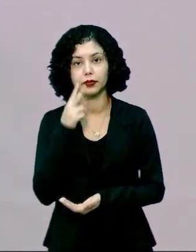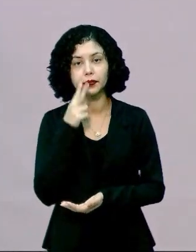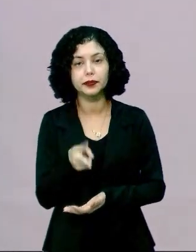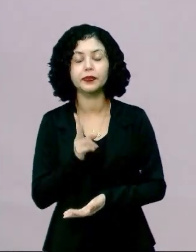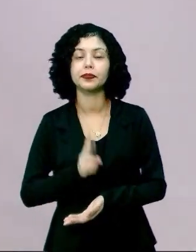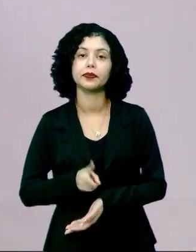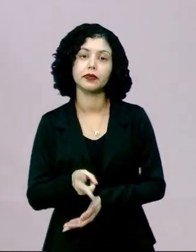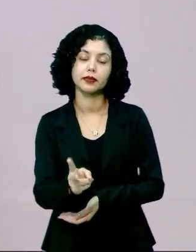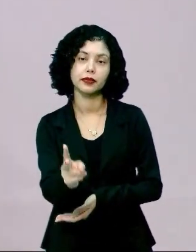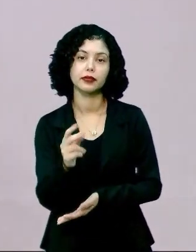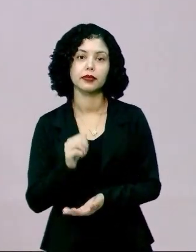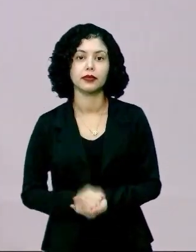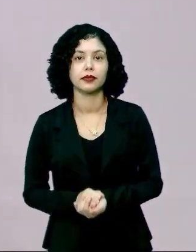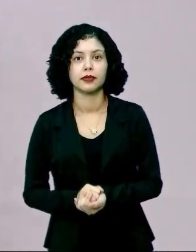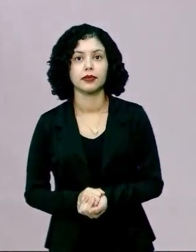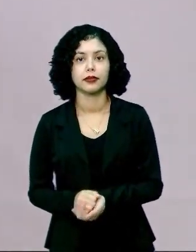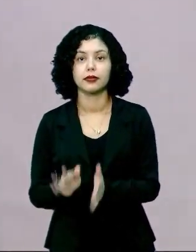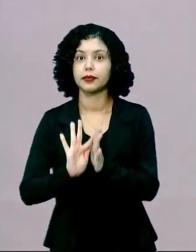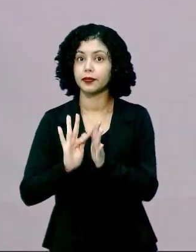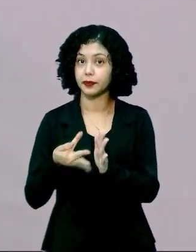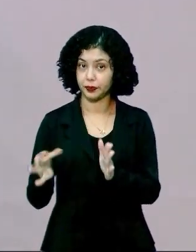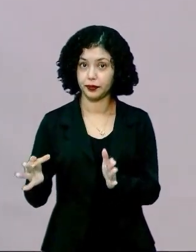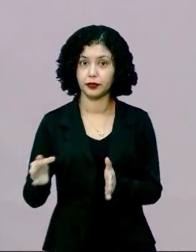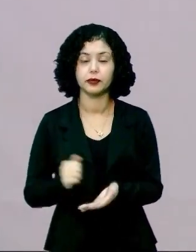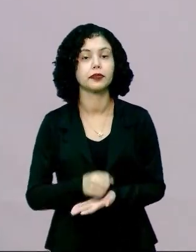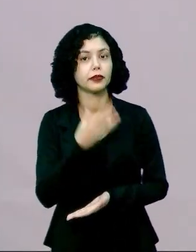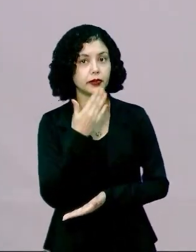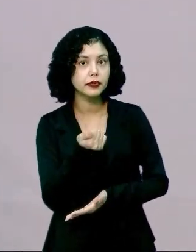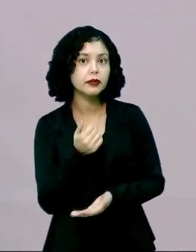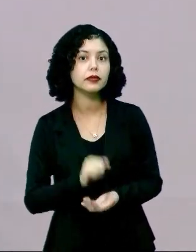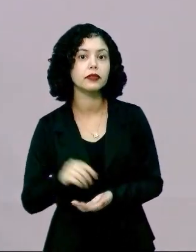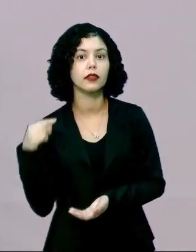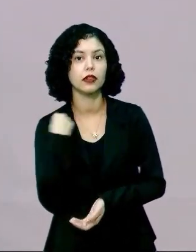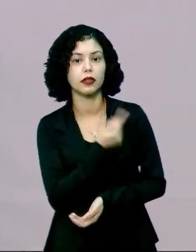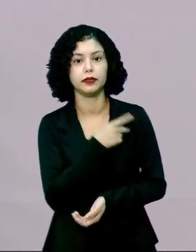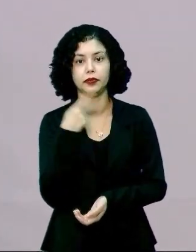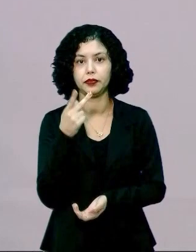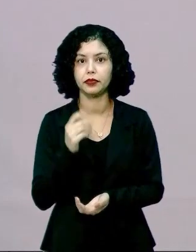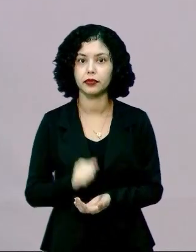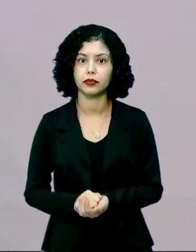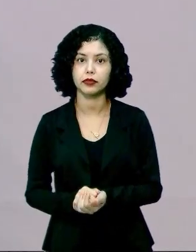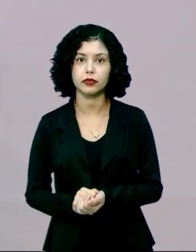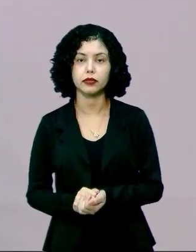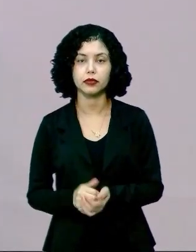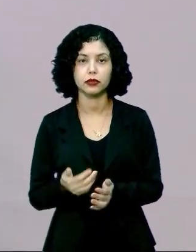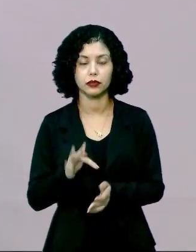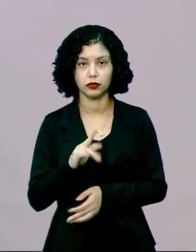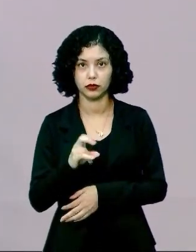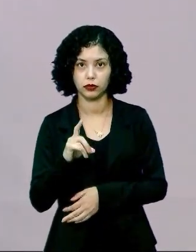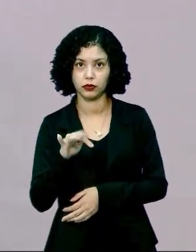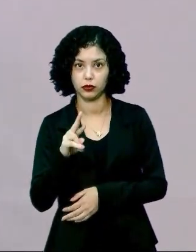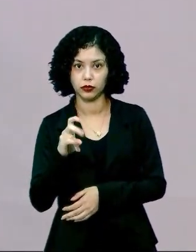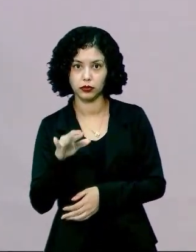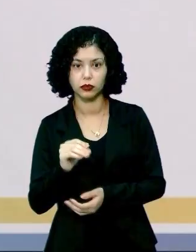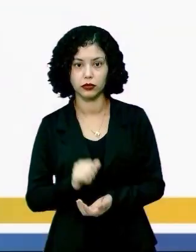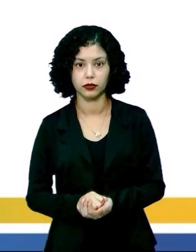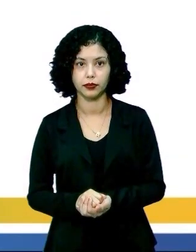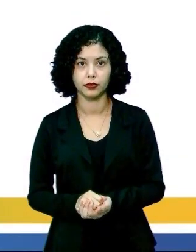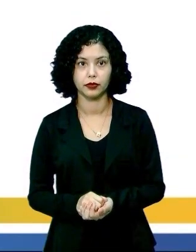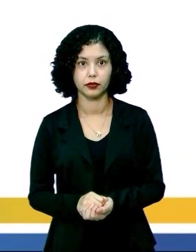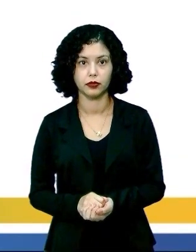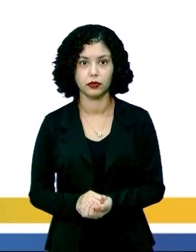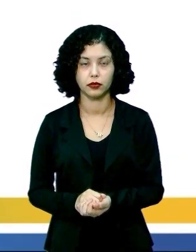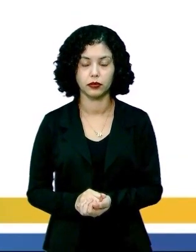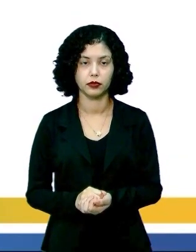continuar falando das funções, tudo bem? A gente hoje vai falar das funções subjetoras. Vamos